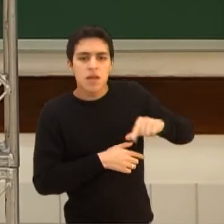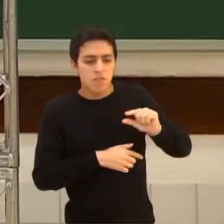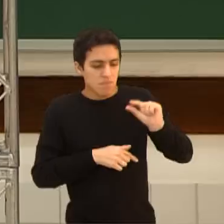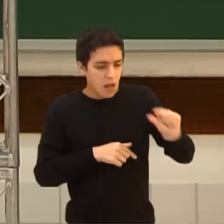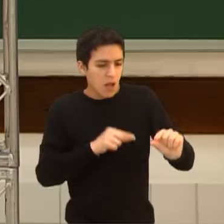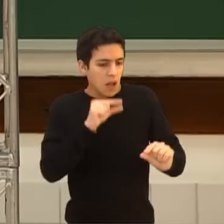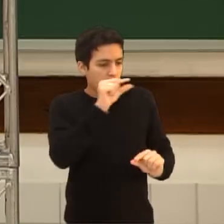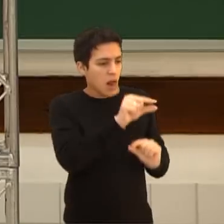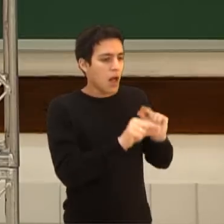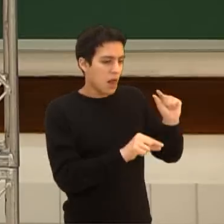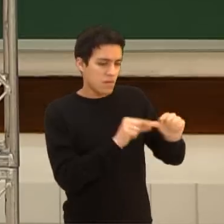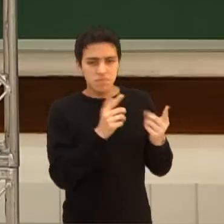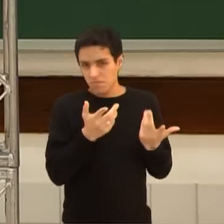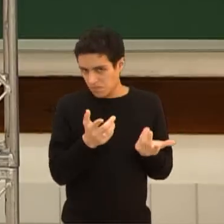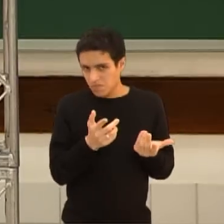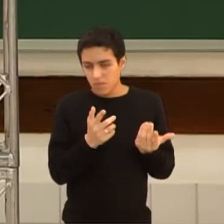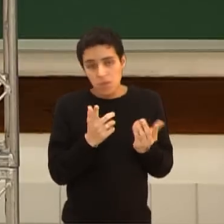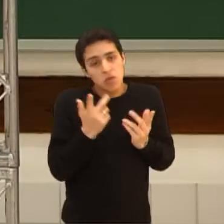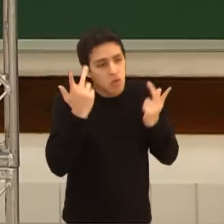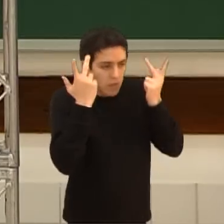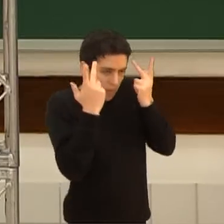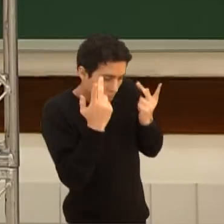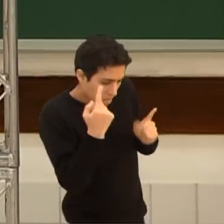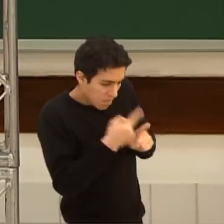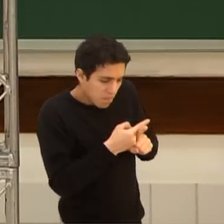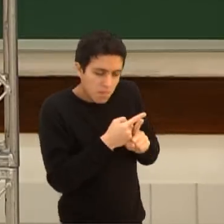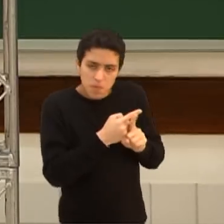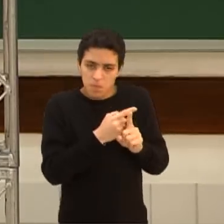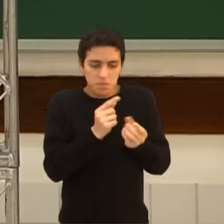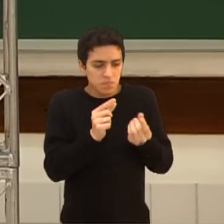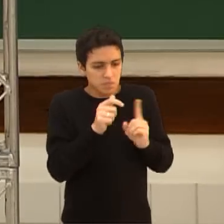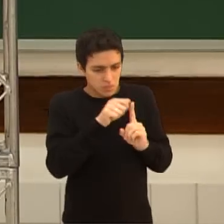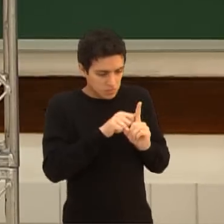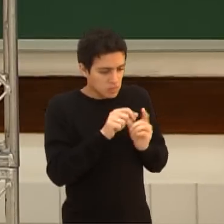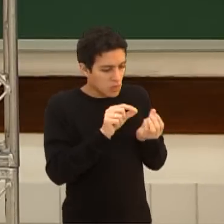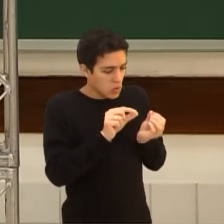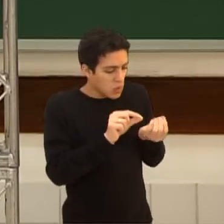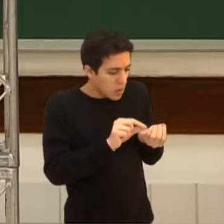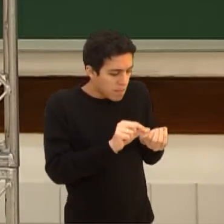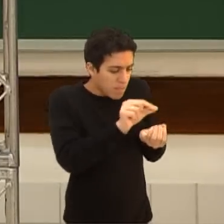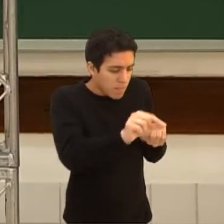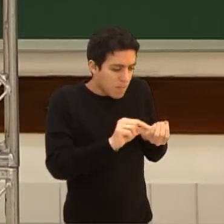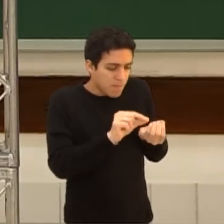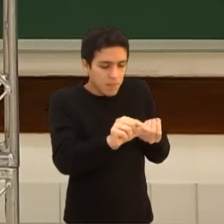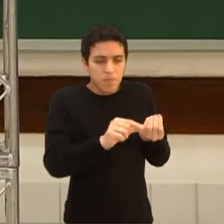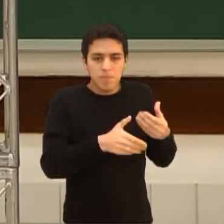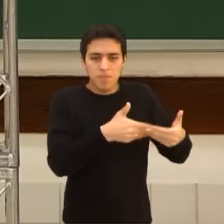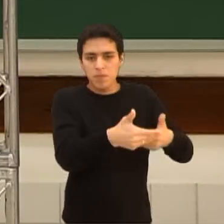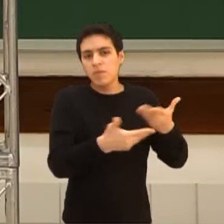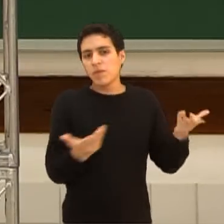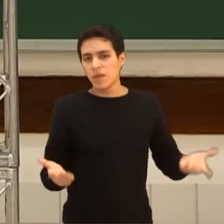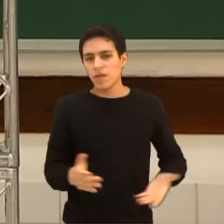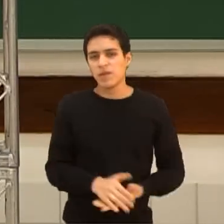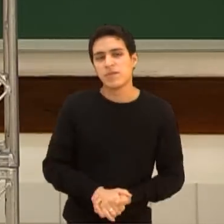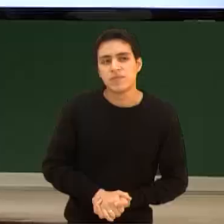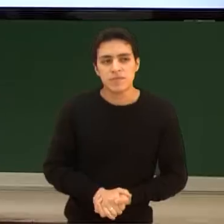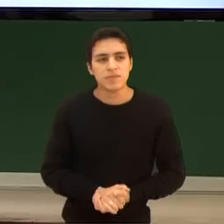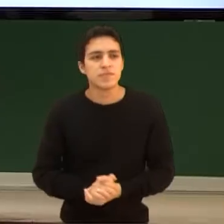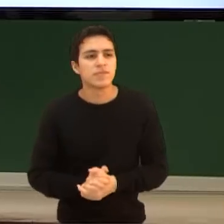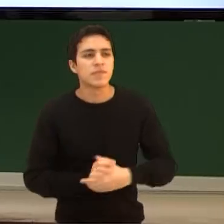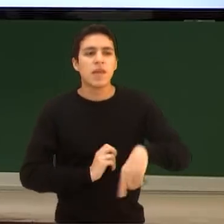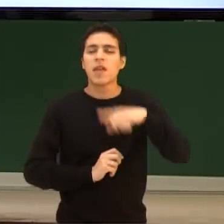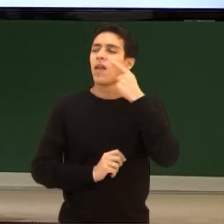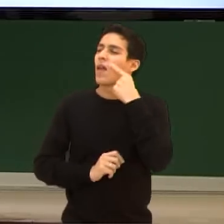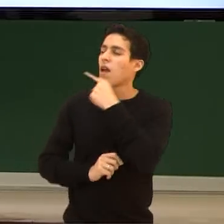tá? Geralmente é só um. Então, esse fenômeno chamado de ovulação. Olha só essa foto,